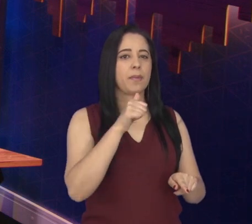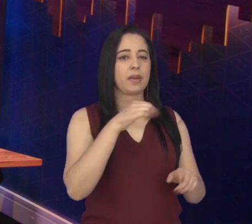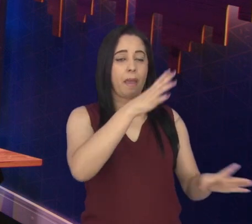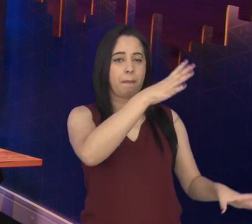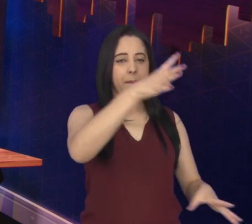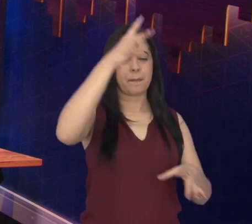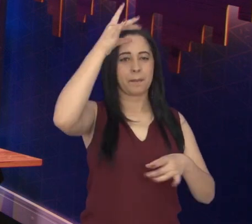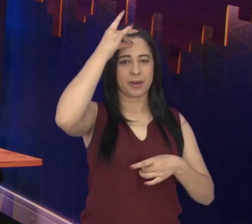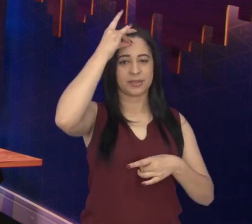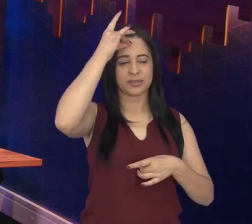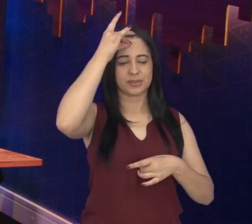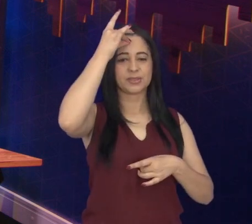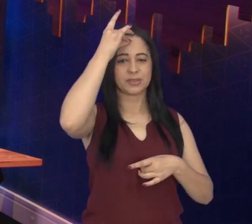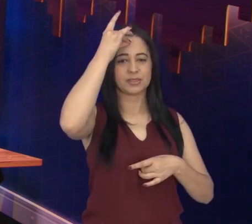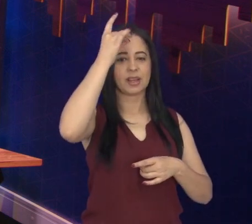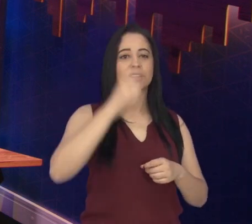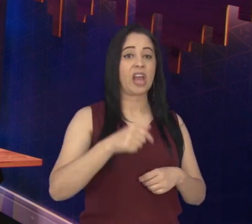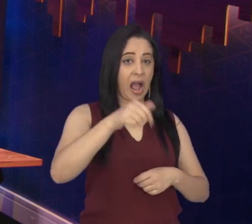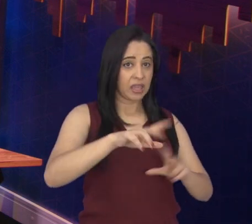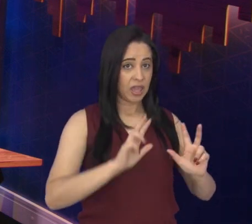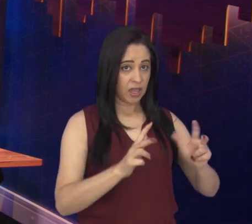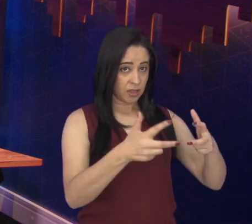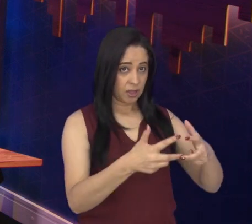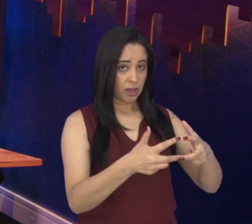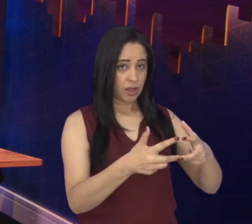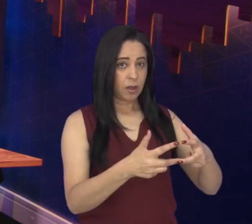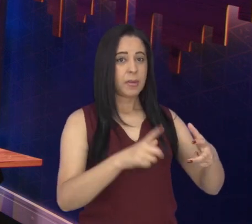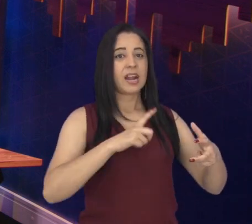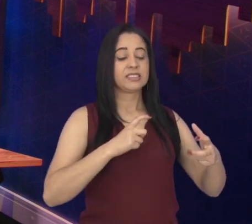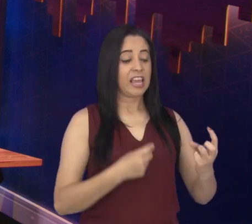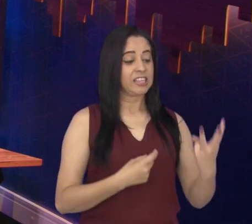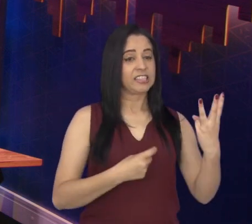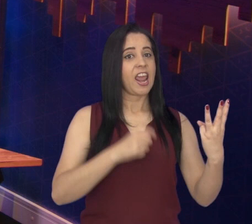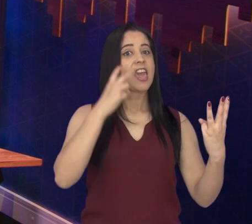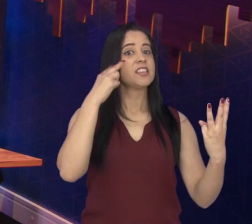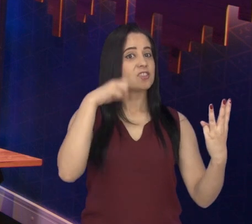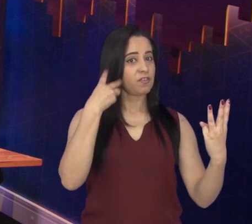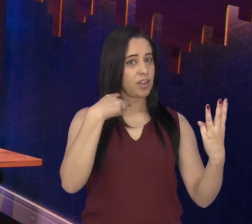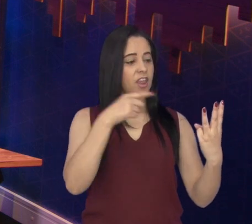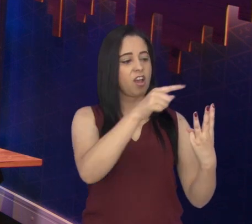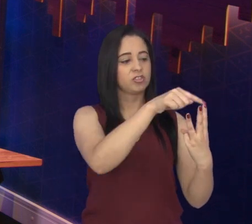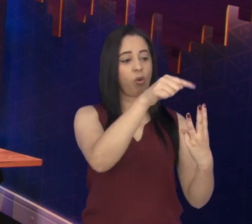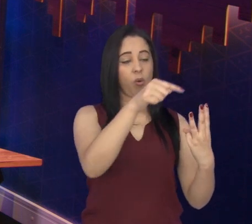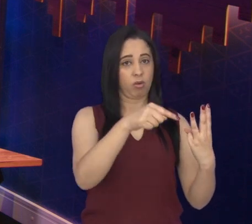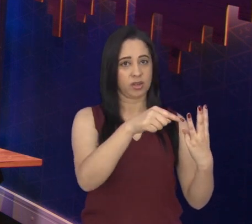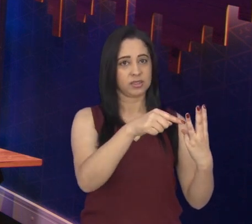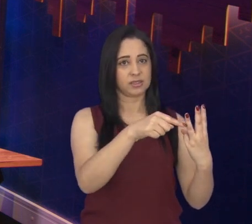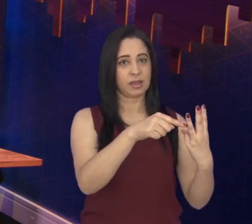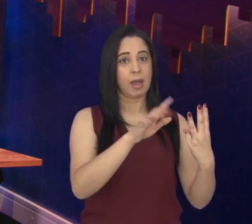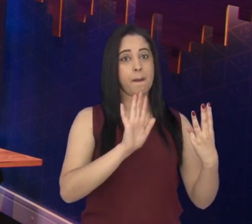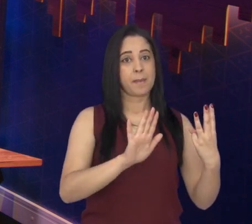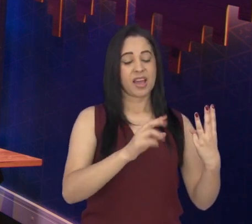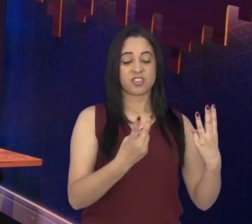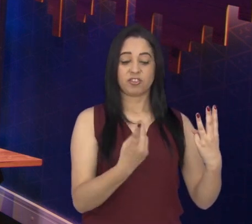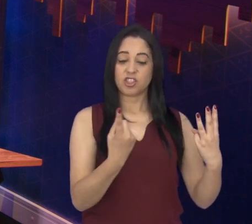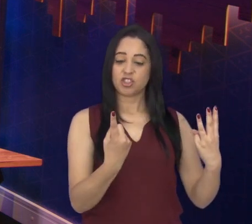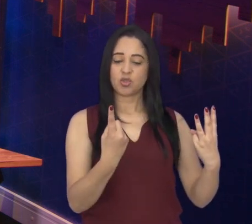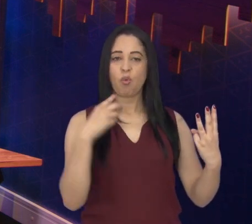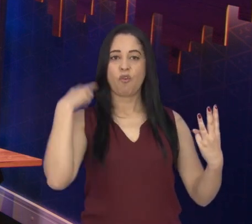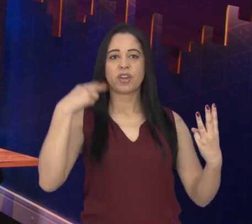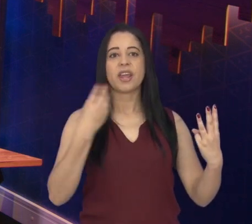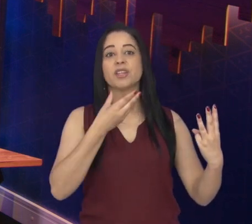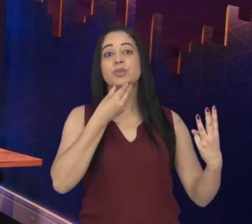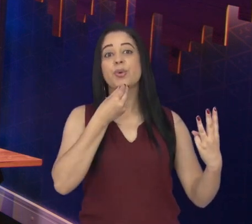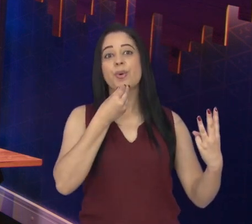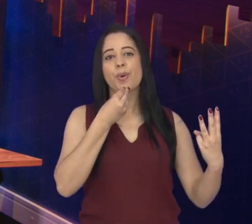ela também, né, se a gente for pensar no papel das mulheres, aqui na Câmara Municipal, 3 das nossas vereadoras são mulheres, né, numa casa de